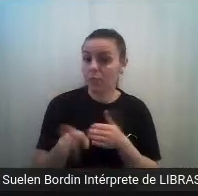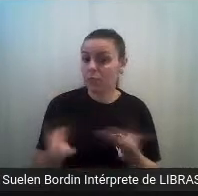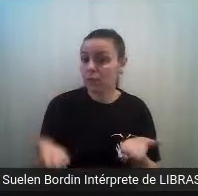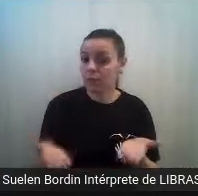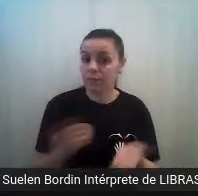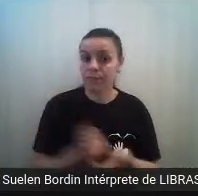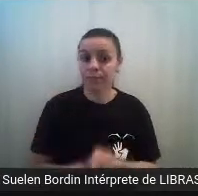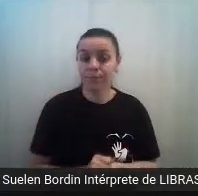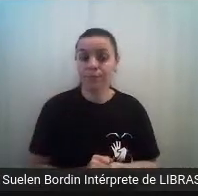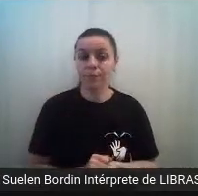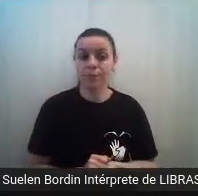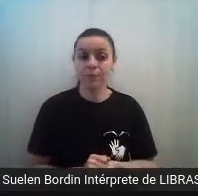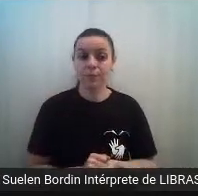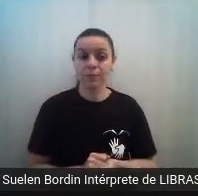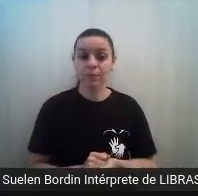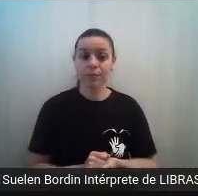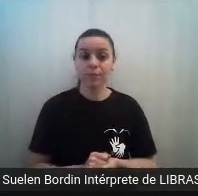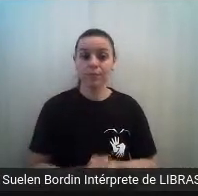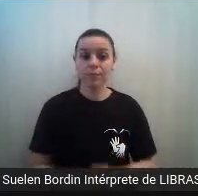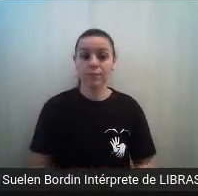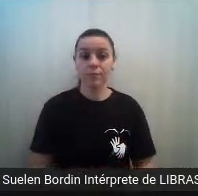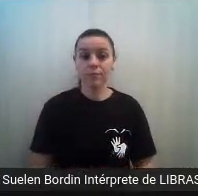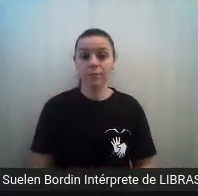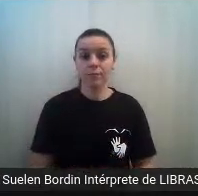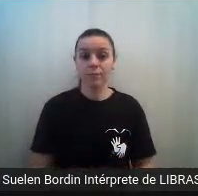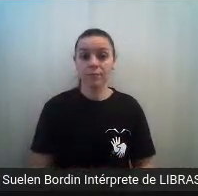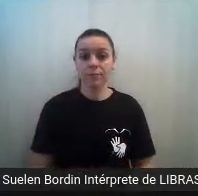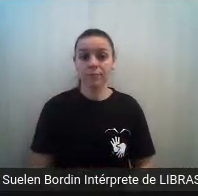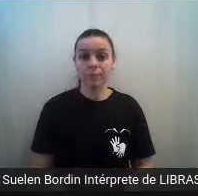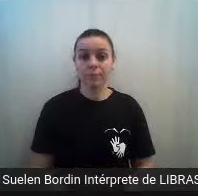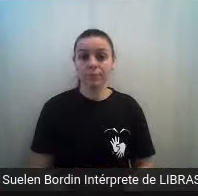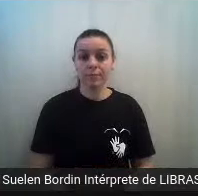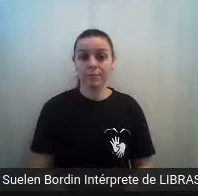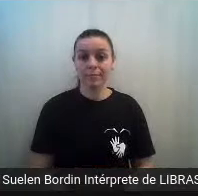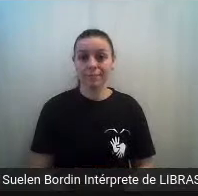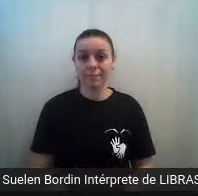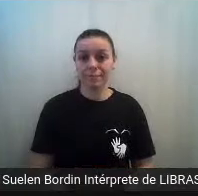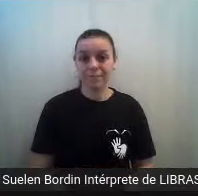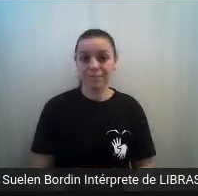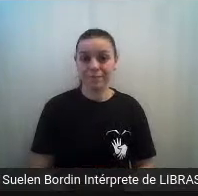É bom. Tem aqui no chat privado aqui, me deram